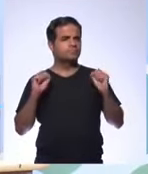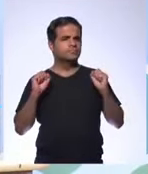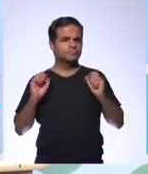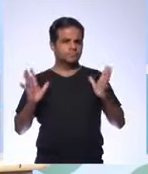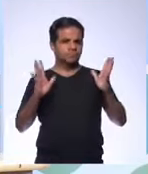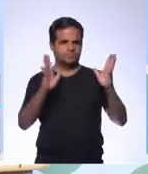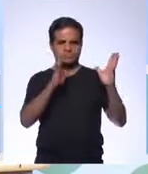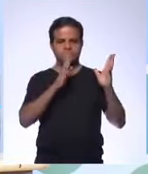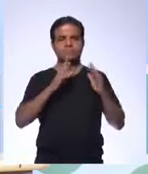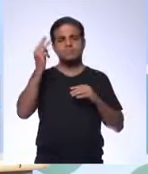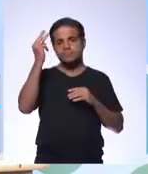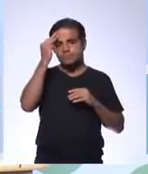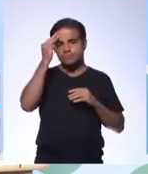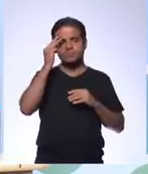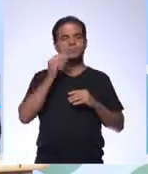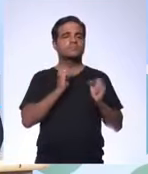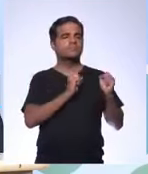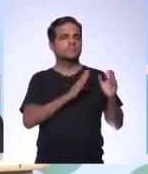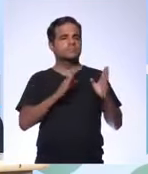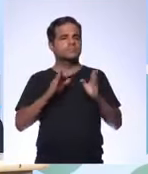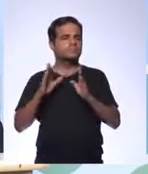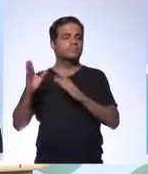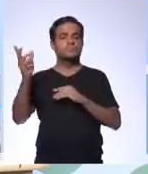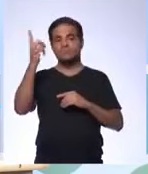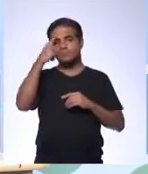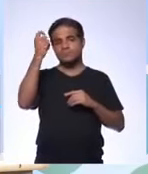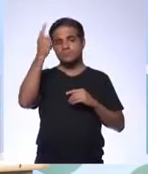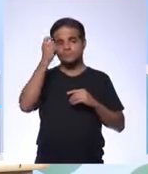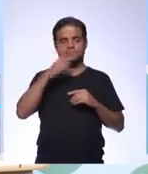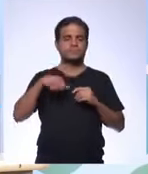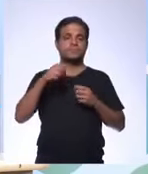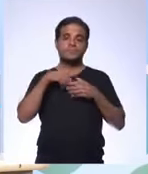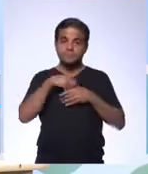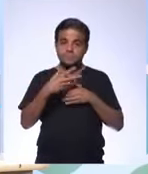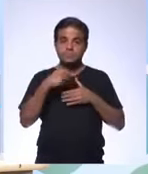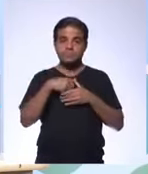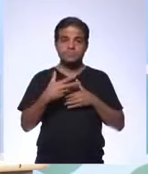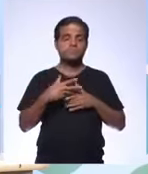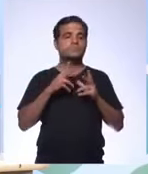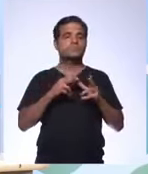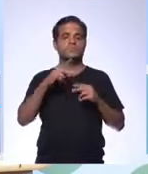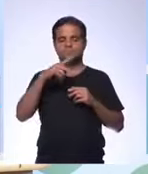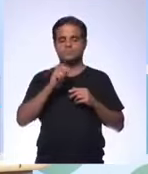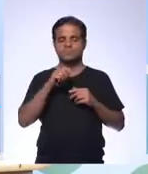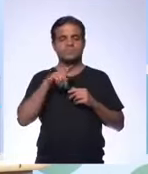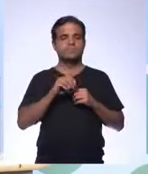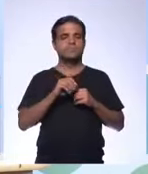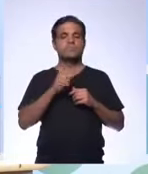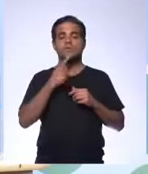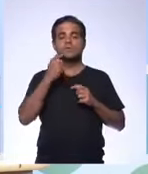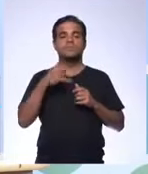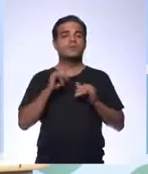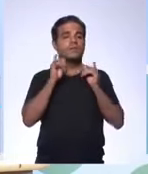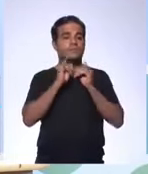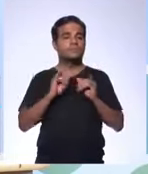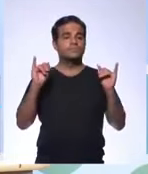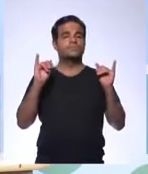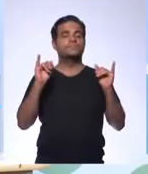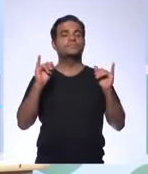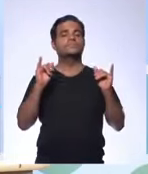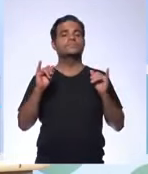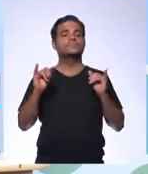oralidade mental e organize suas ideias com argumentação. Igual o Paulo, que vai dizer que a propaganda